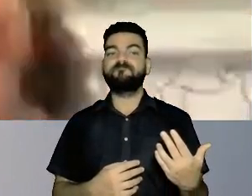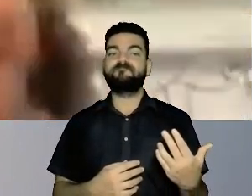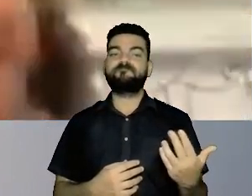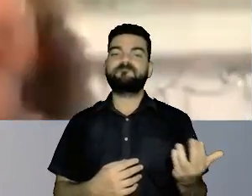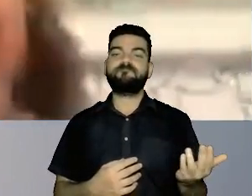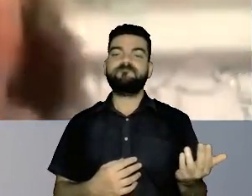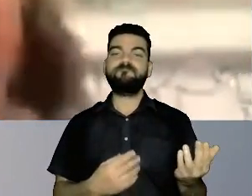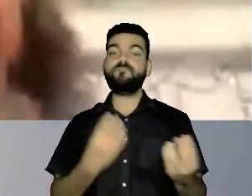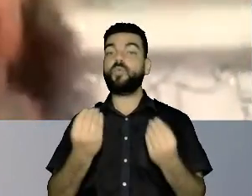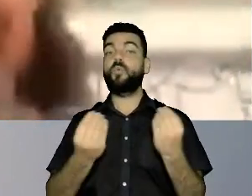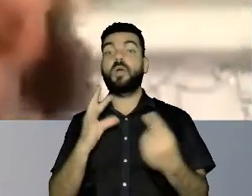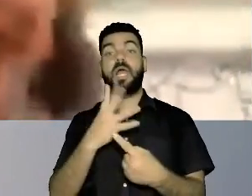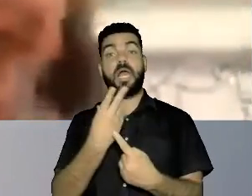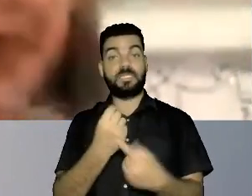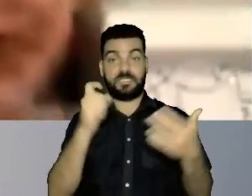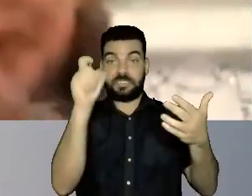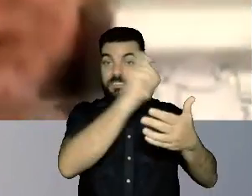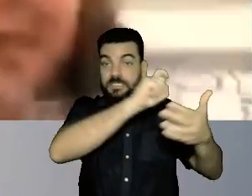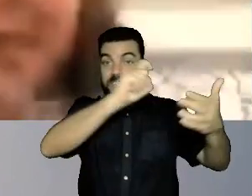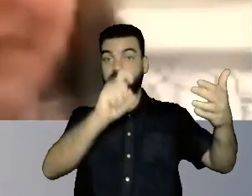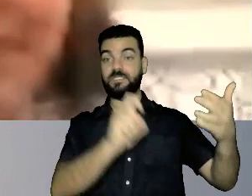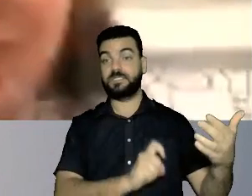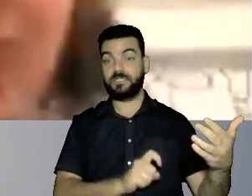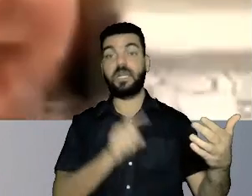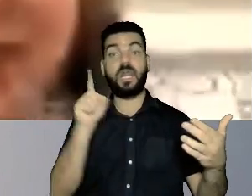que você fala